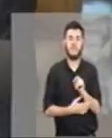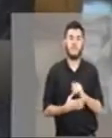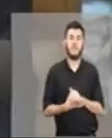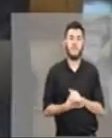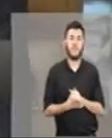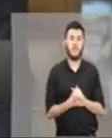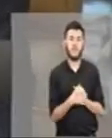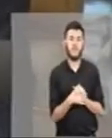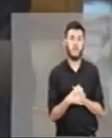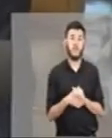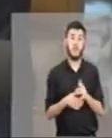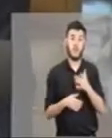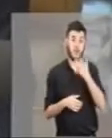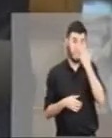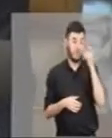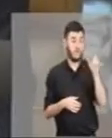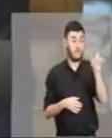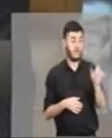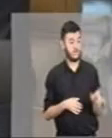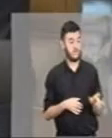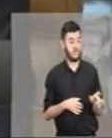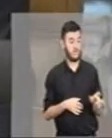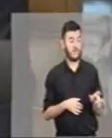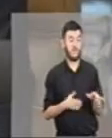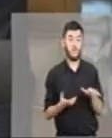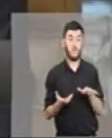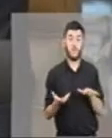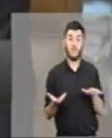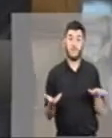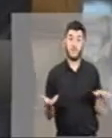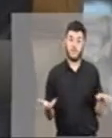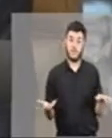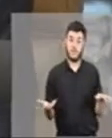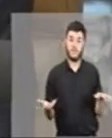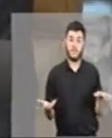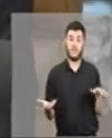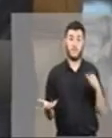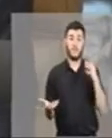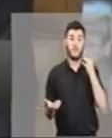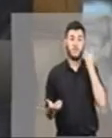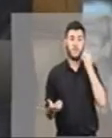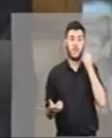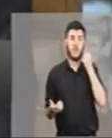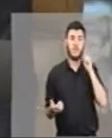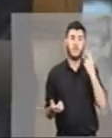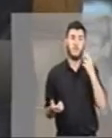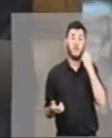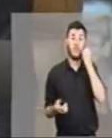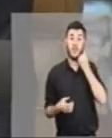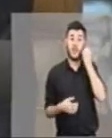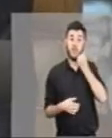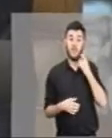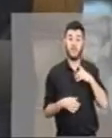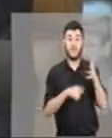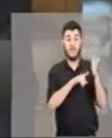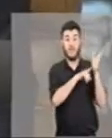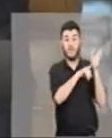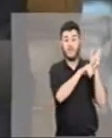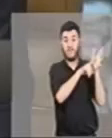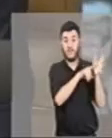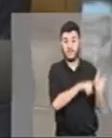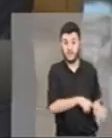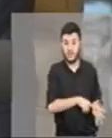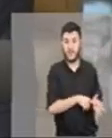em que determinado membro do Congresso Nacional estaria sendo investigado, é o que diz a Polícia Civil